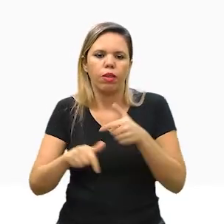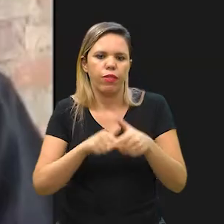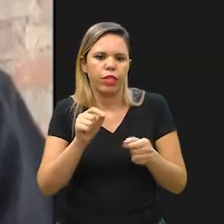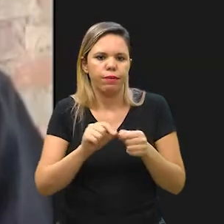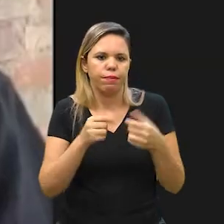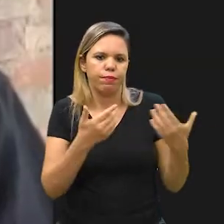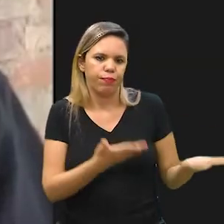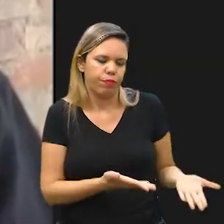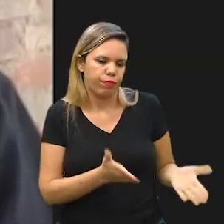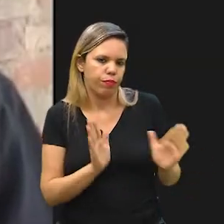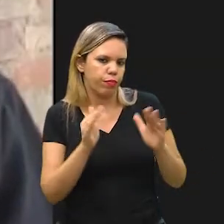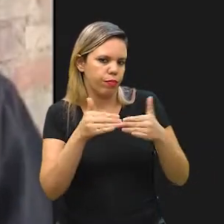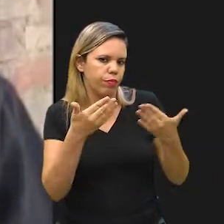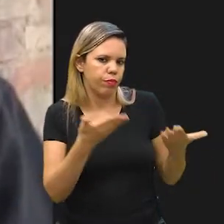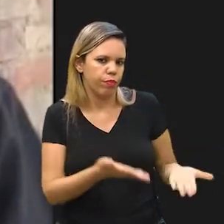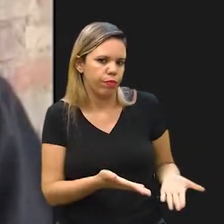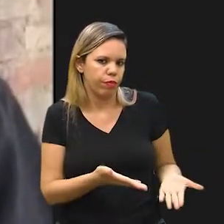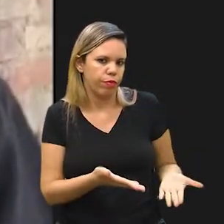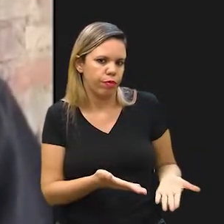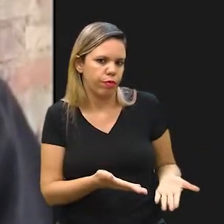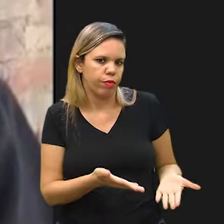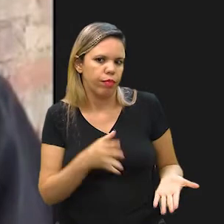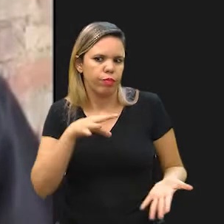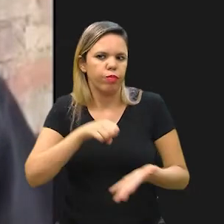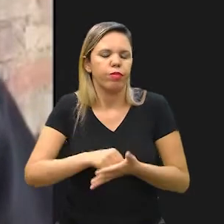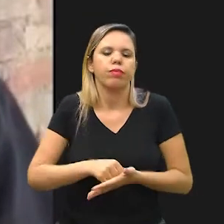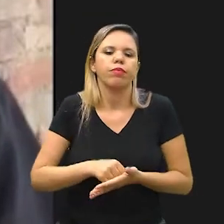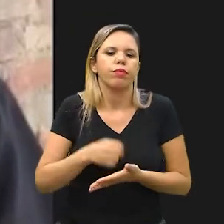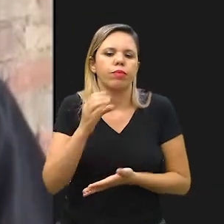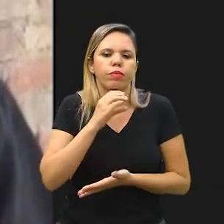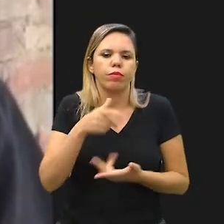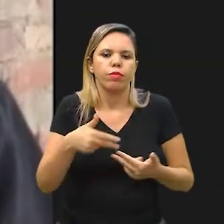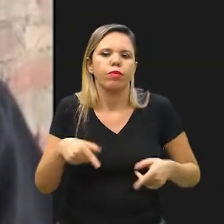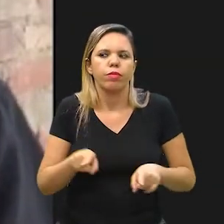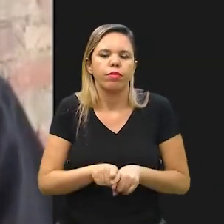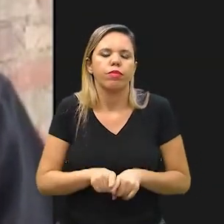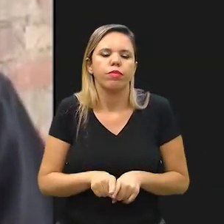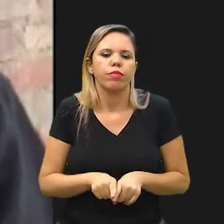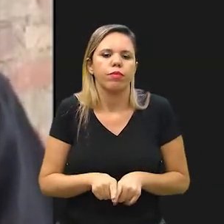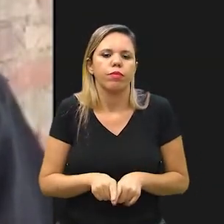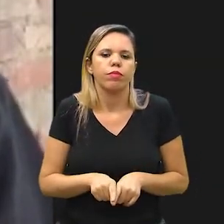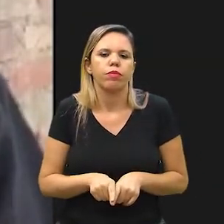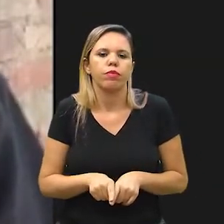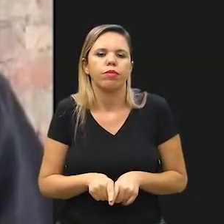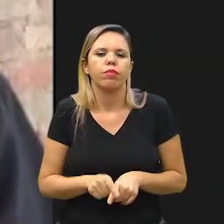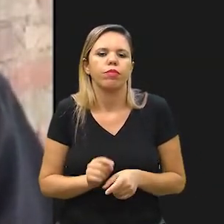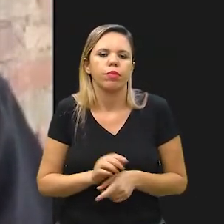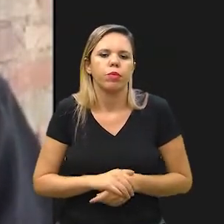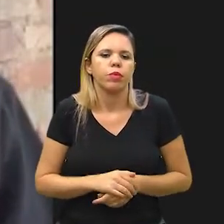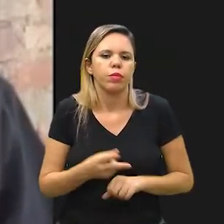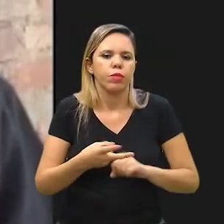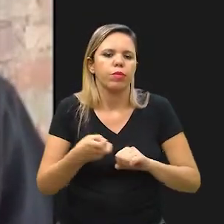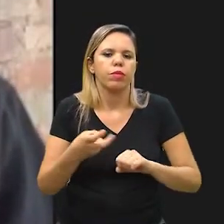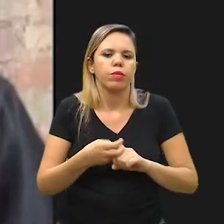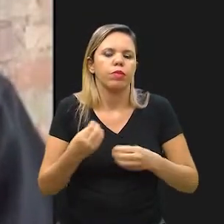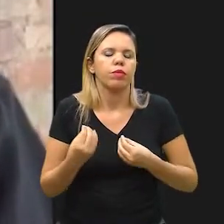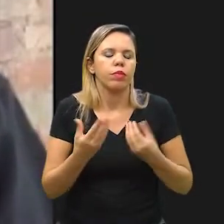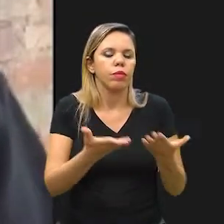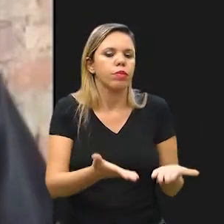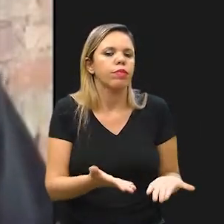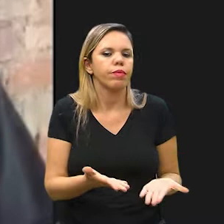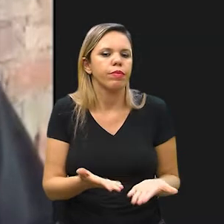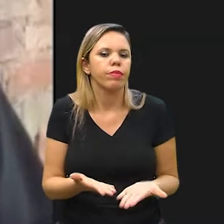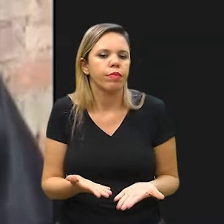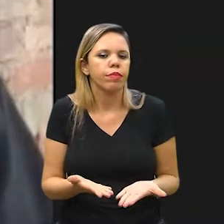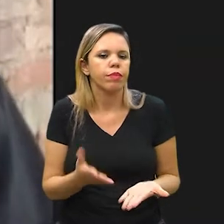me dedicar a isso, né? Cadastro, correr atrás, né? Então já foi aplicativo de entrega, né? Eu